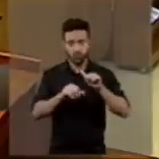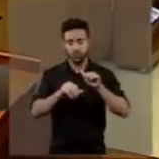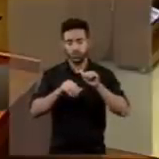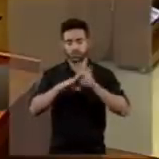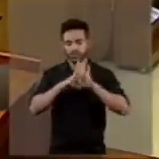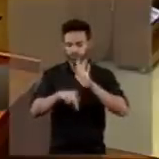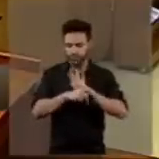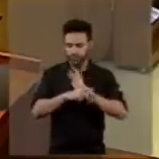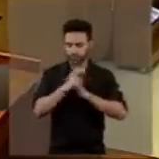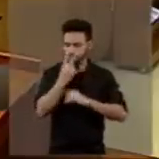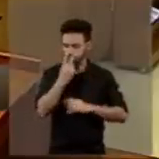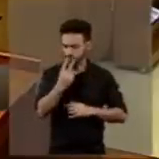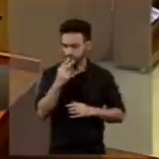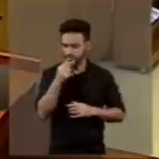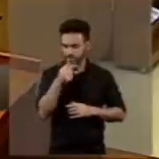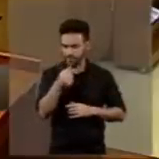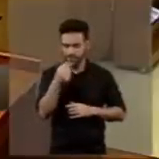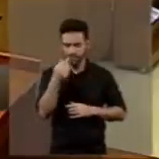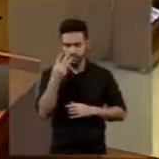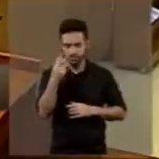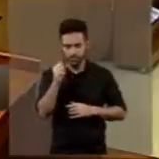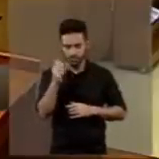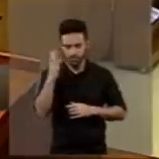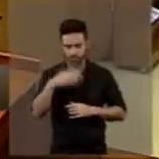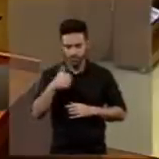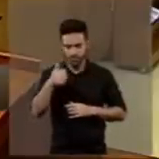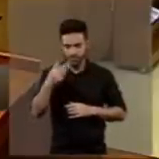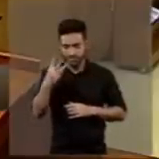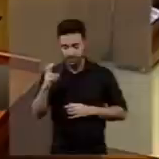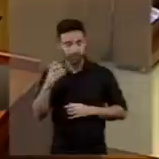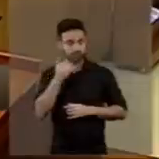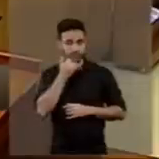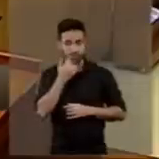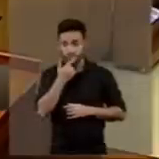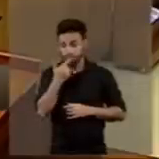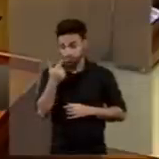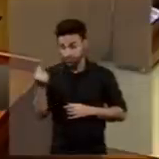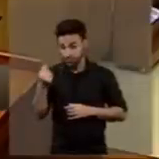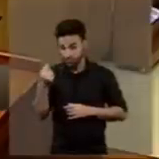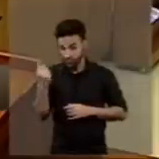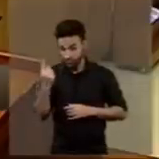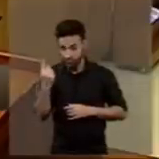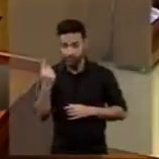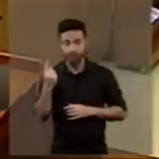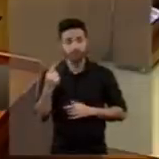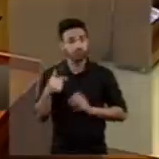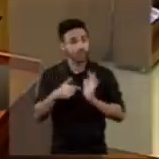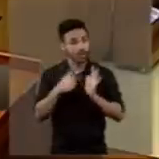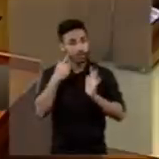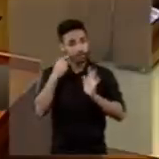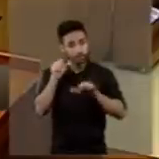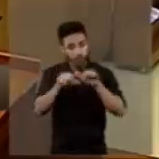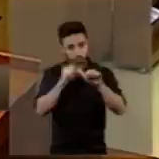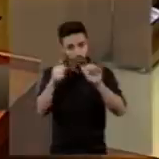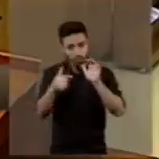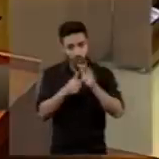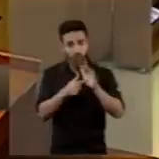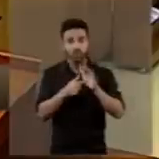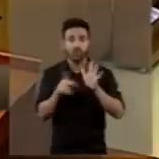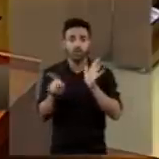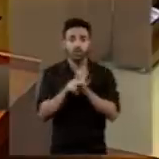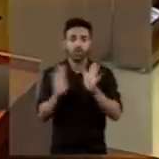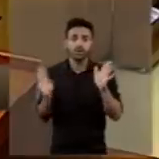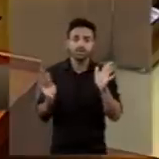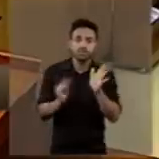provisória 2158 de 35 de 2001. E essa alteração é que especificou então, sem